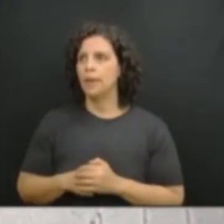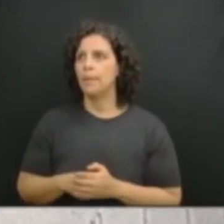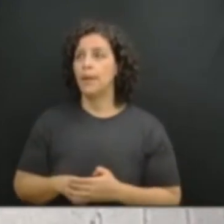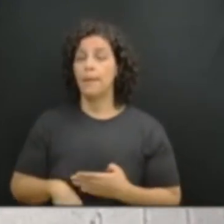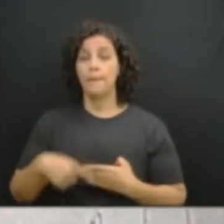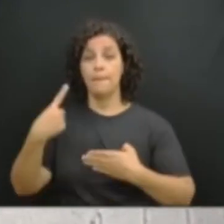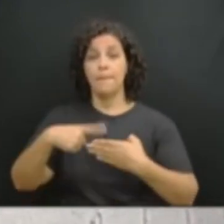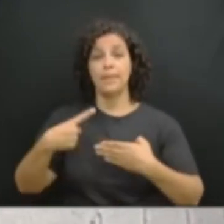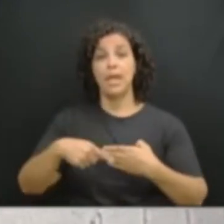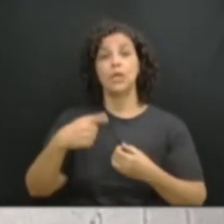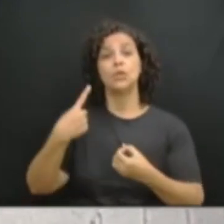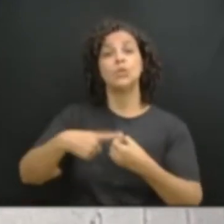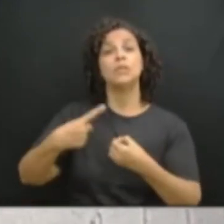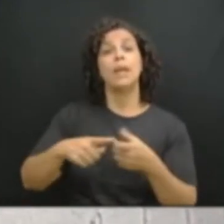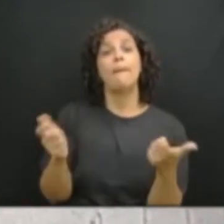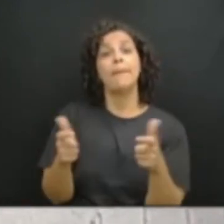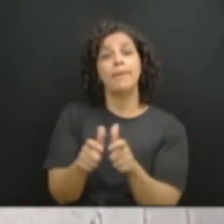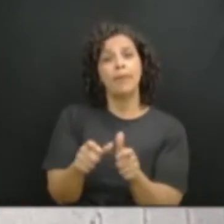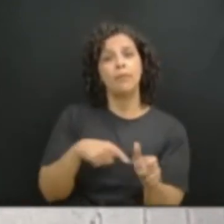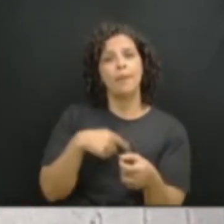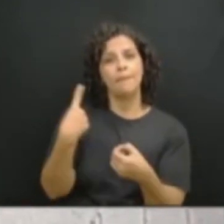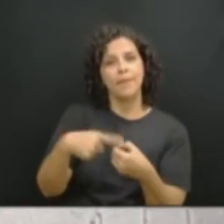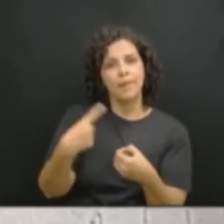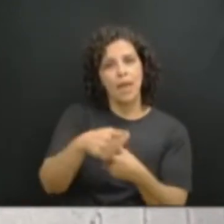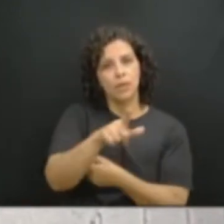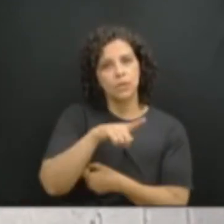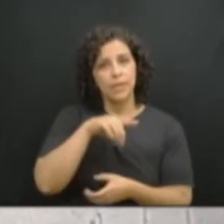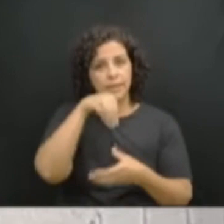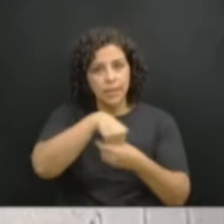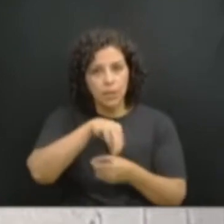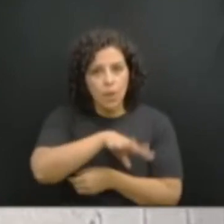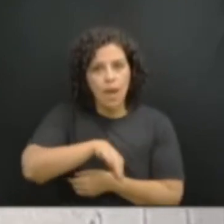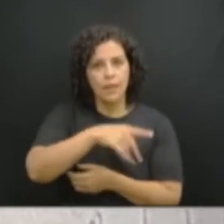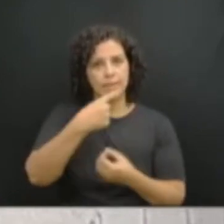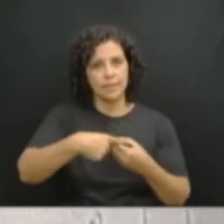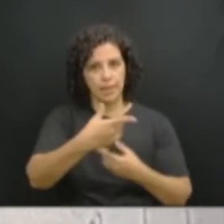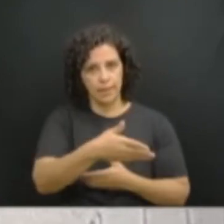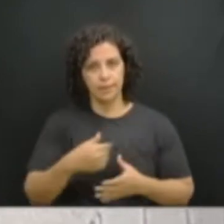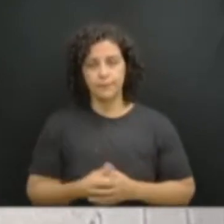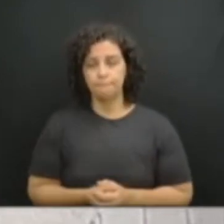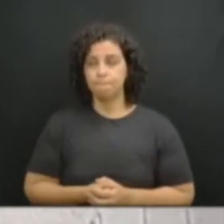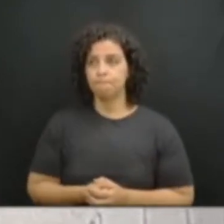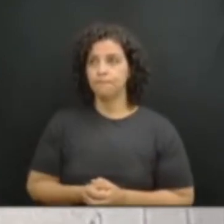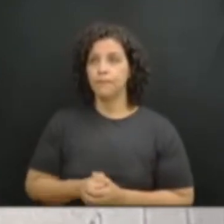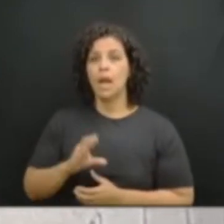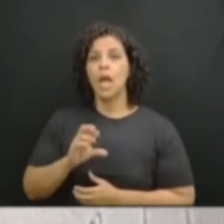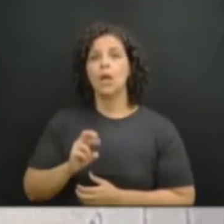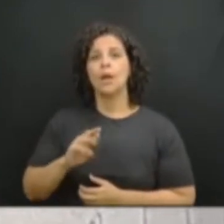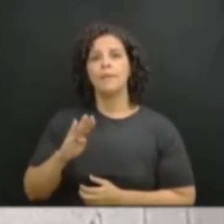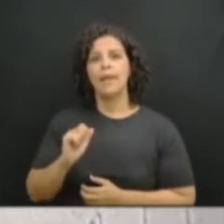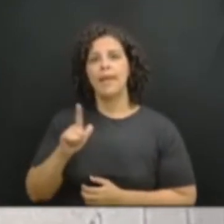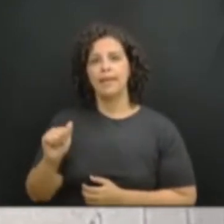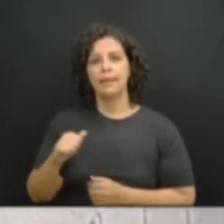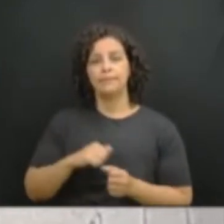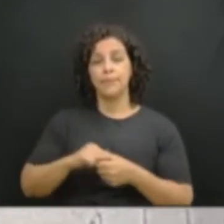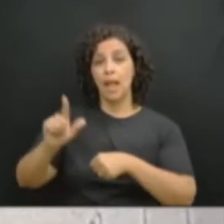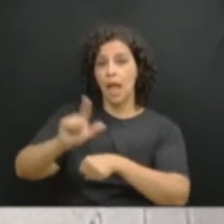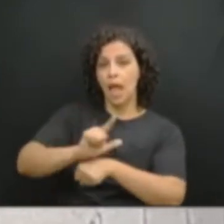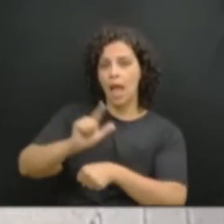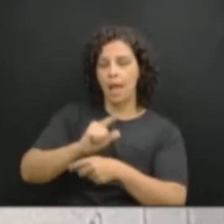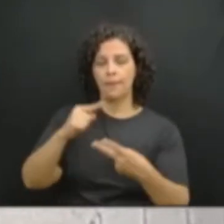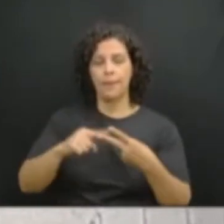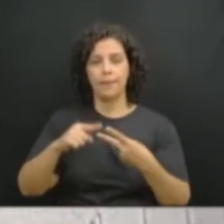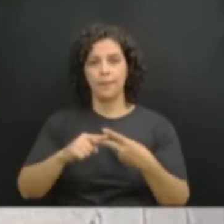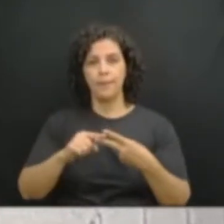praças de pedágio em municípios que possuem um pedágio dentro da sua territorialidade. Corbélia, Lapa,